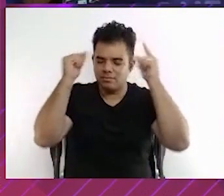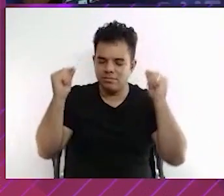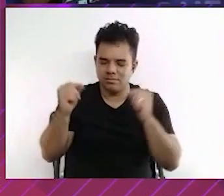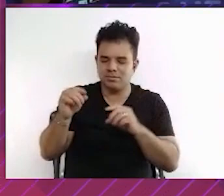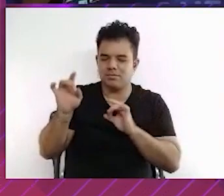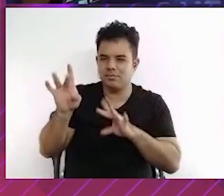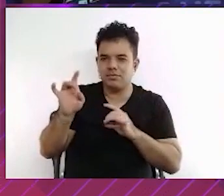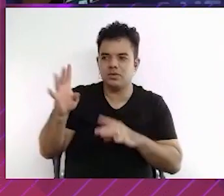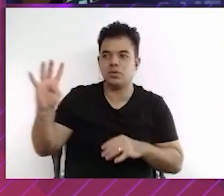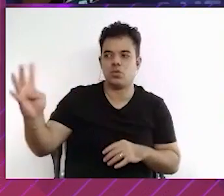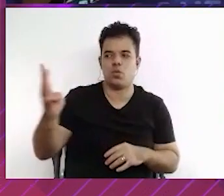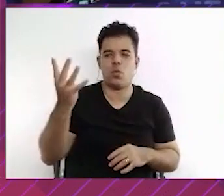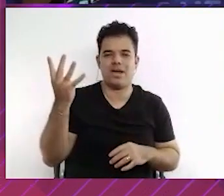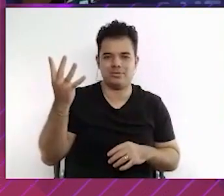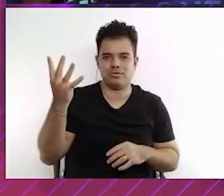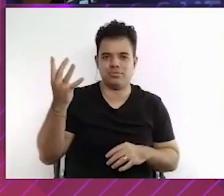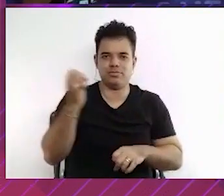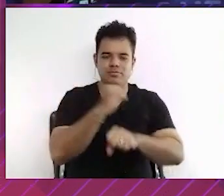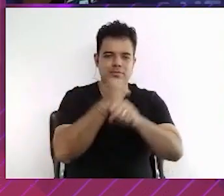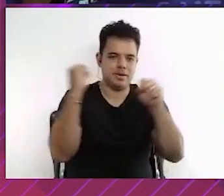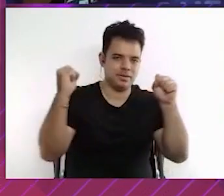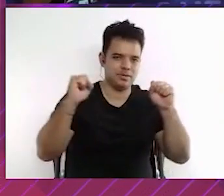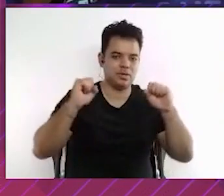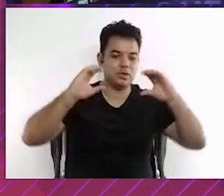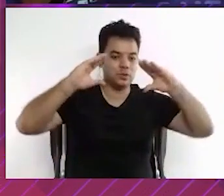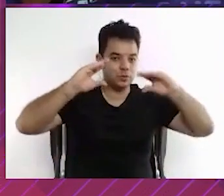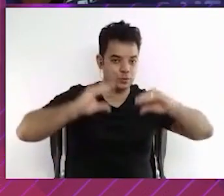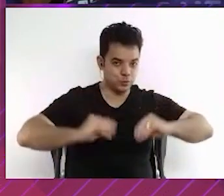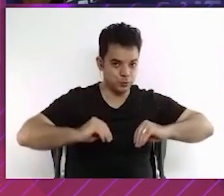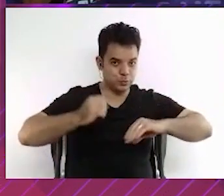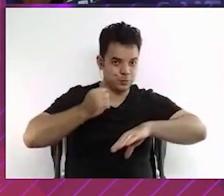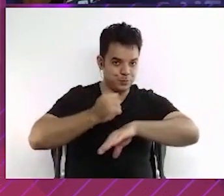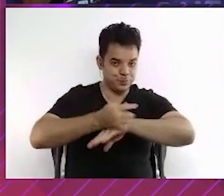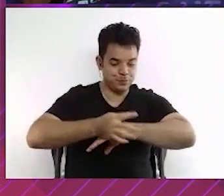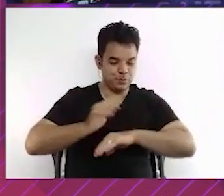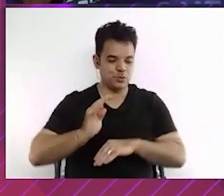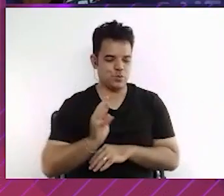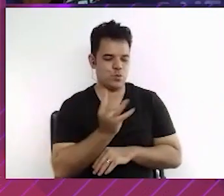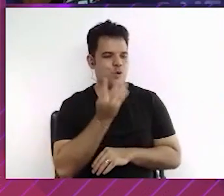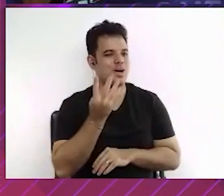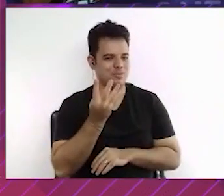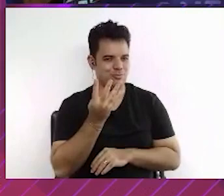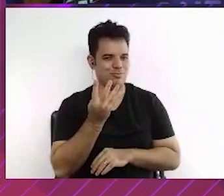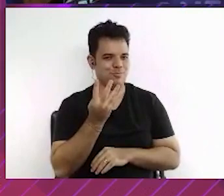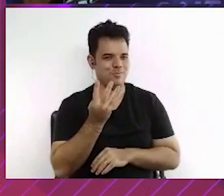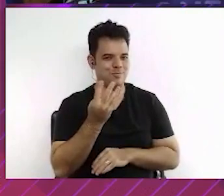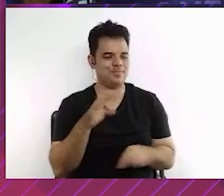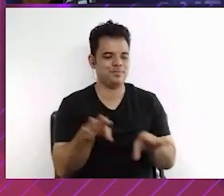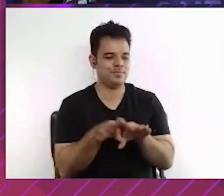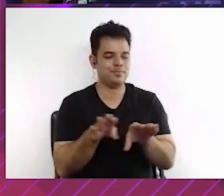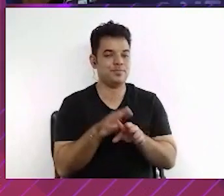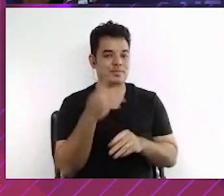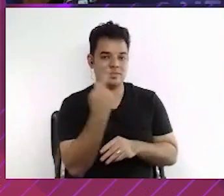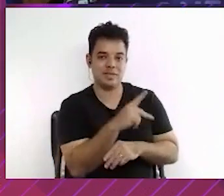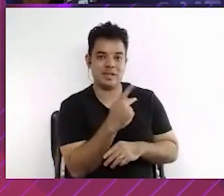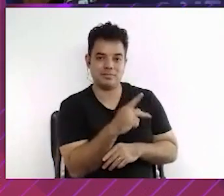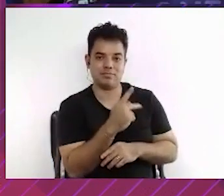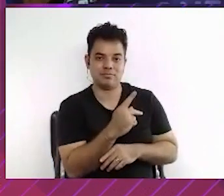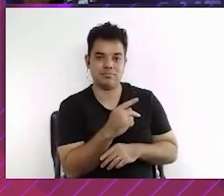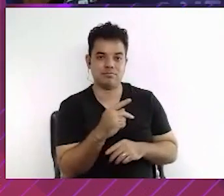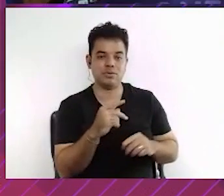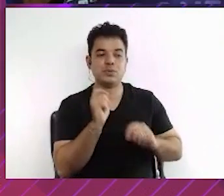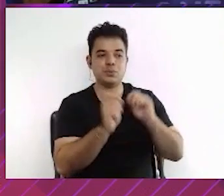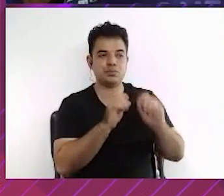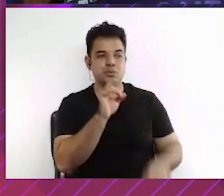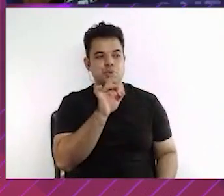4 no noturno. Aí o nosso otimizador ele vai montar essa escala de acordo. Mas olha só,